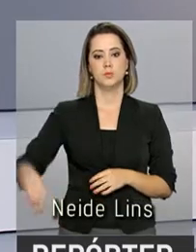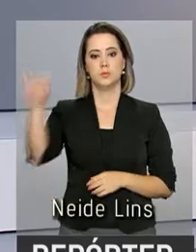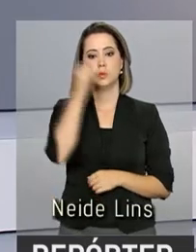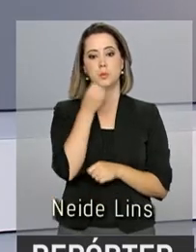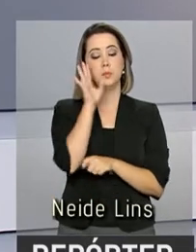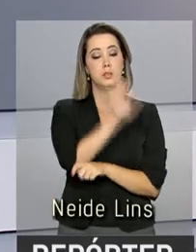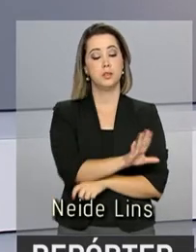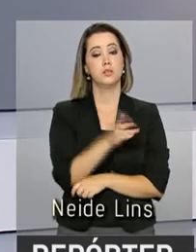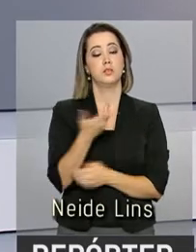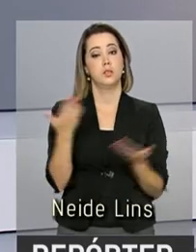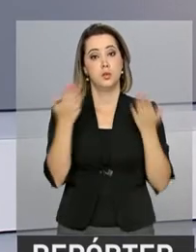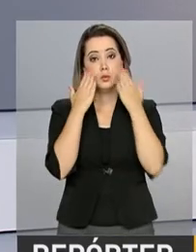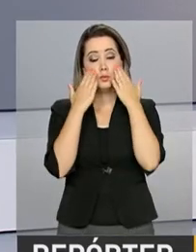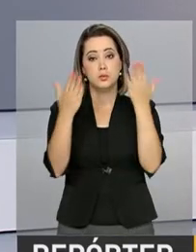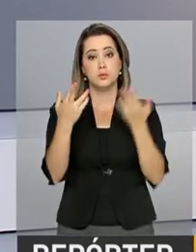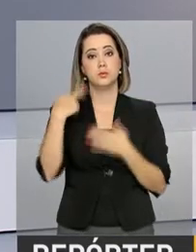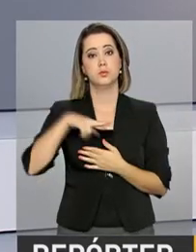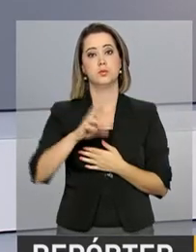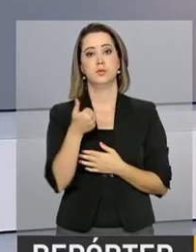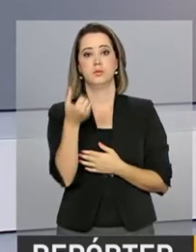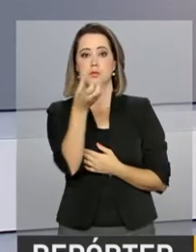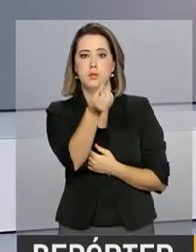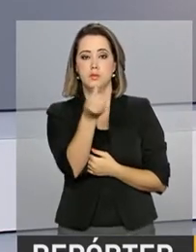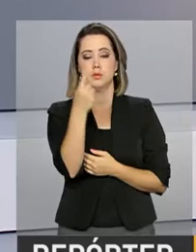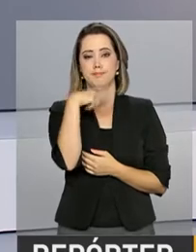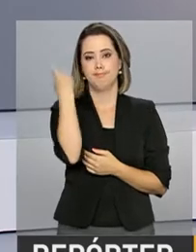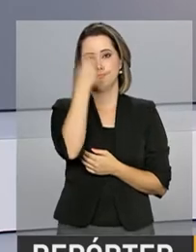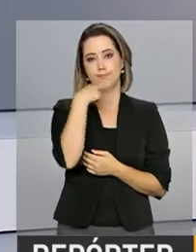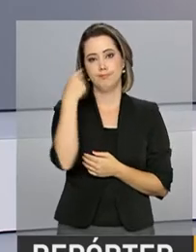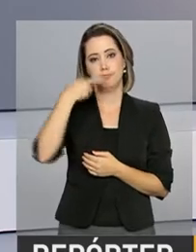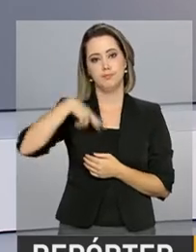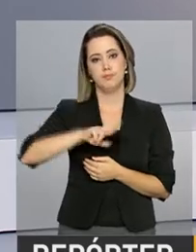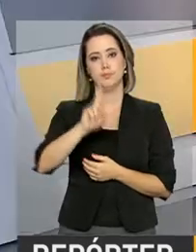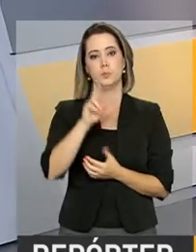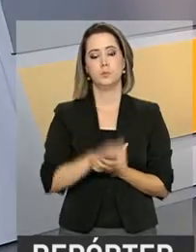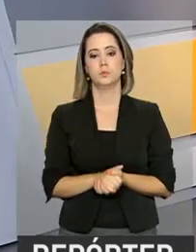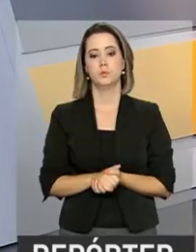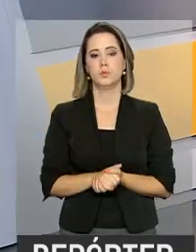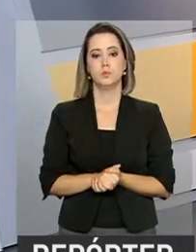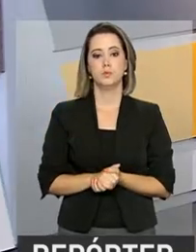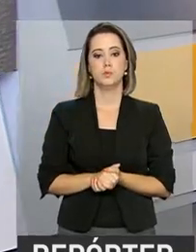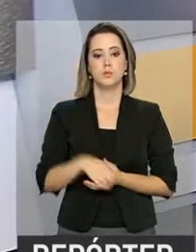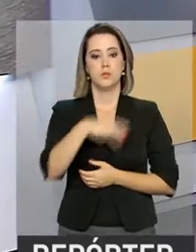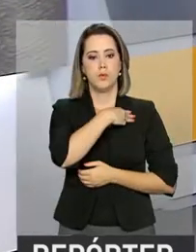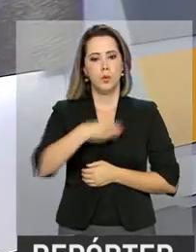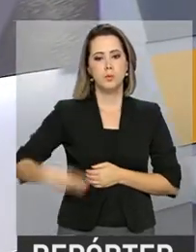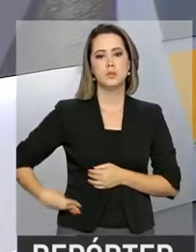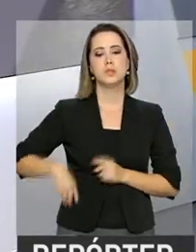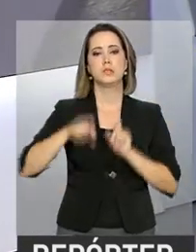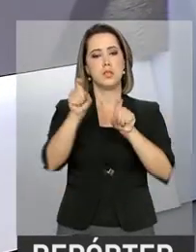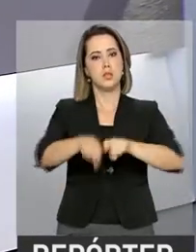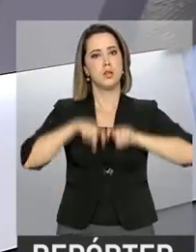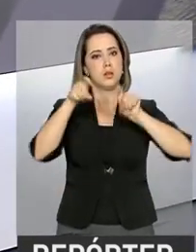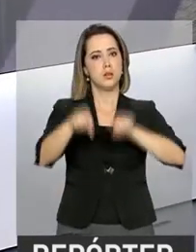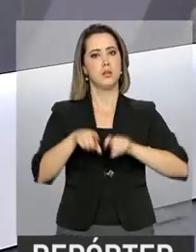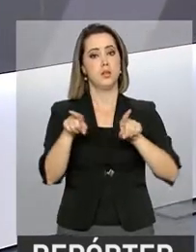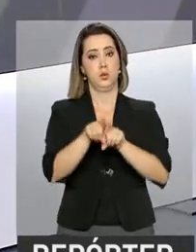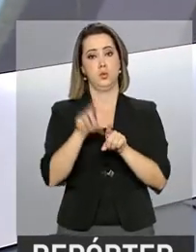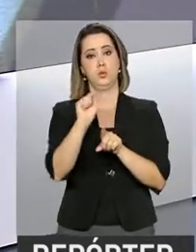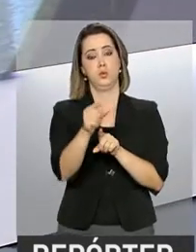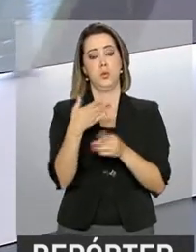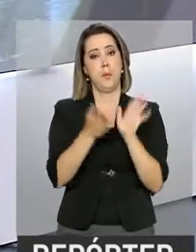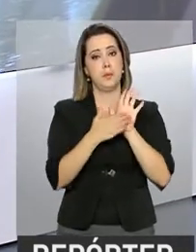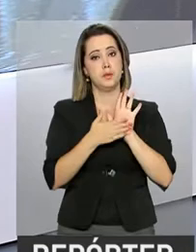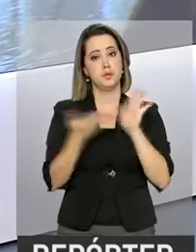Olá, boa tarde. No ar, a edição das 16 horas do Repórter NBR. O Ministério da Agricultura, Pecuária e